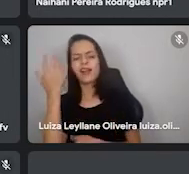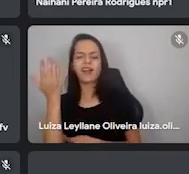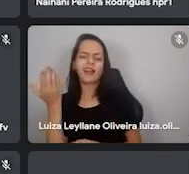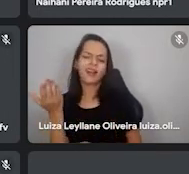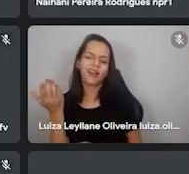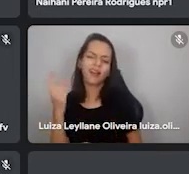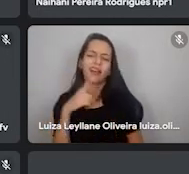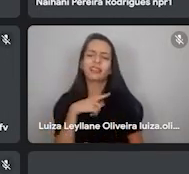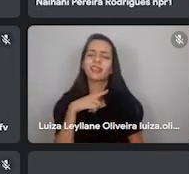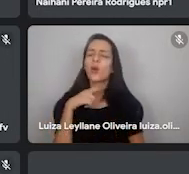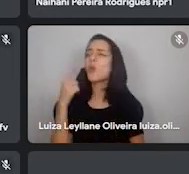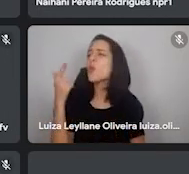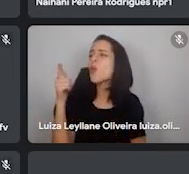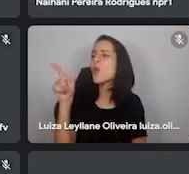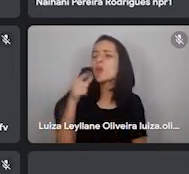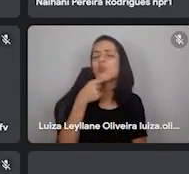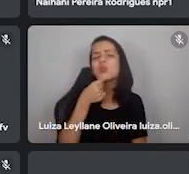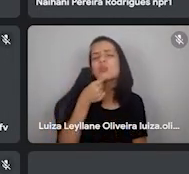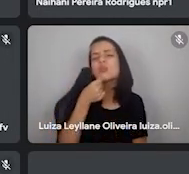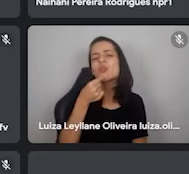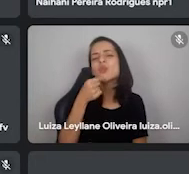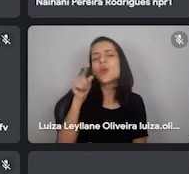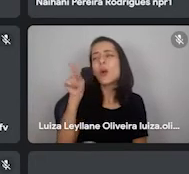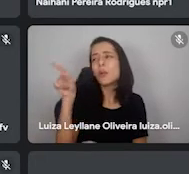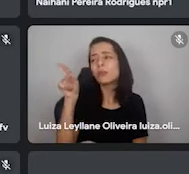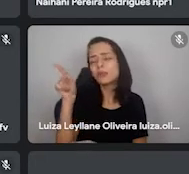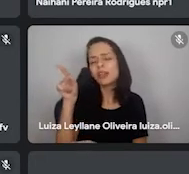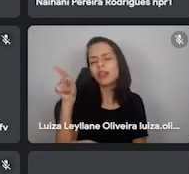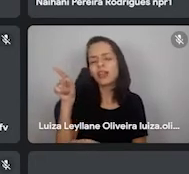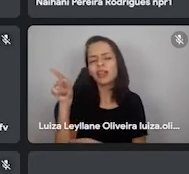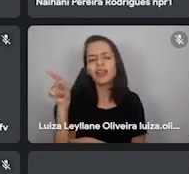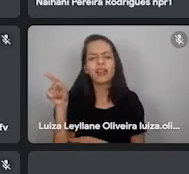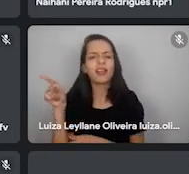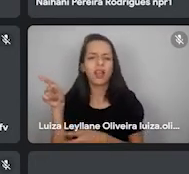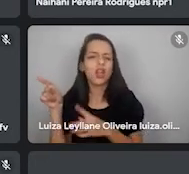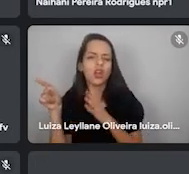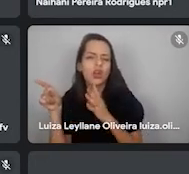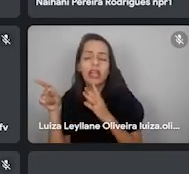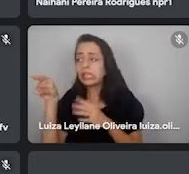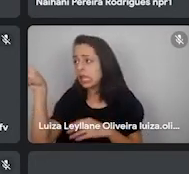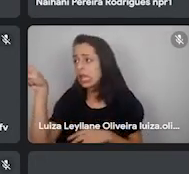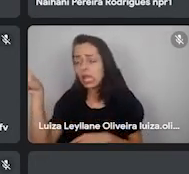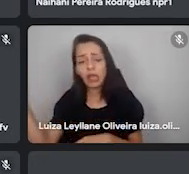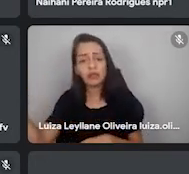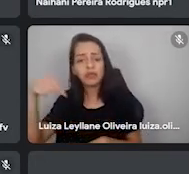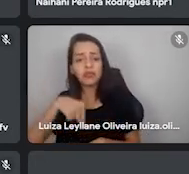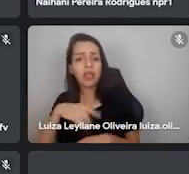lá na minha casa, não tem treinamento, não.